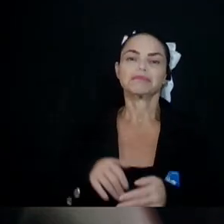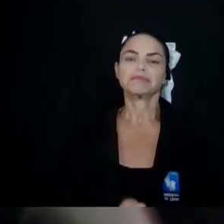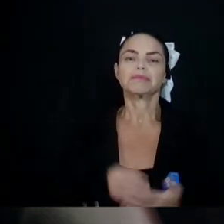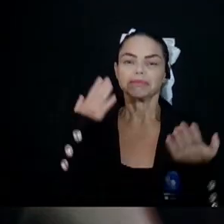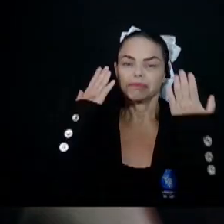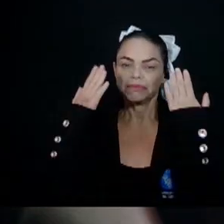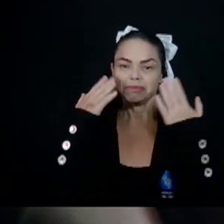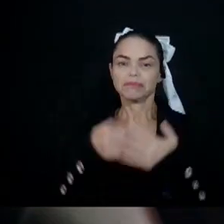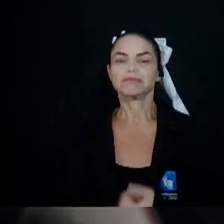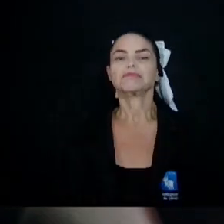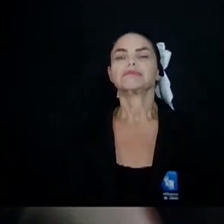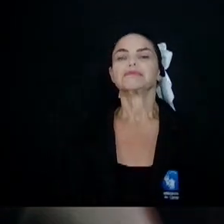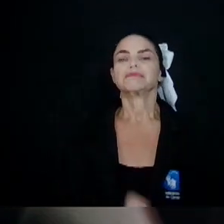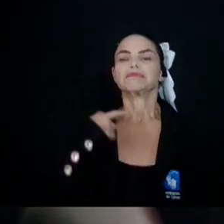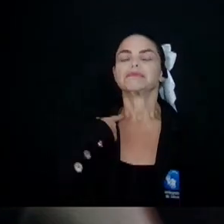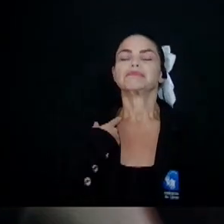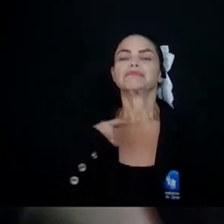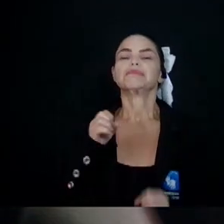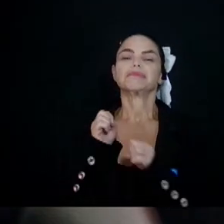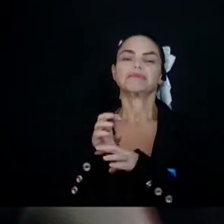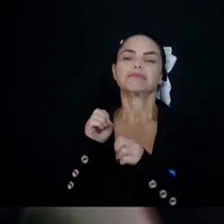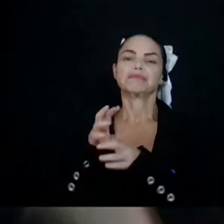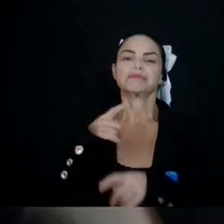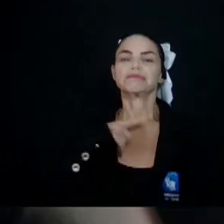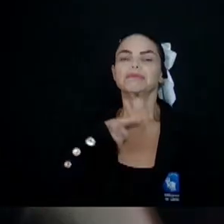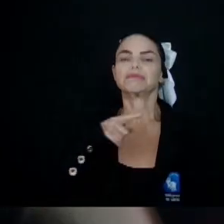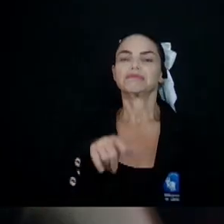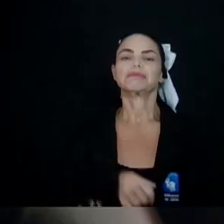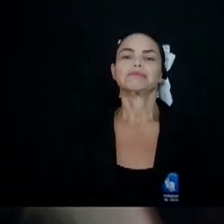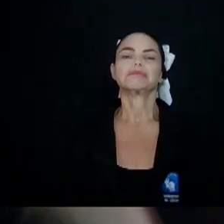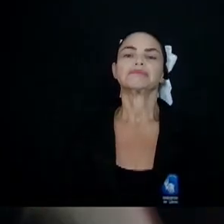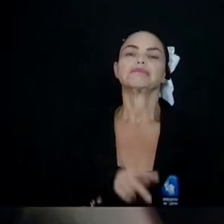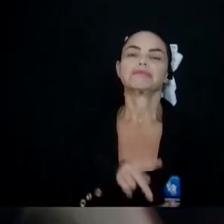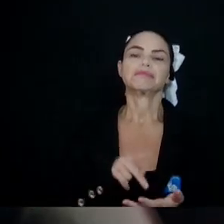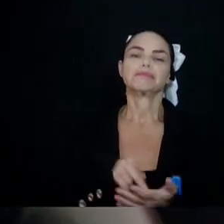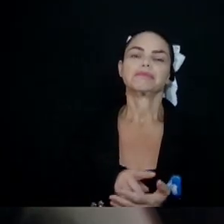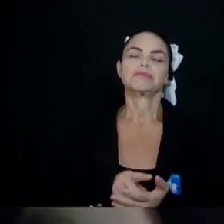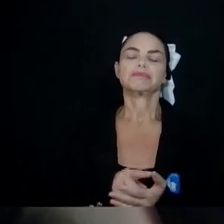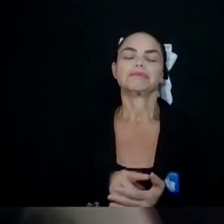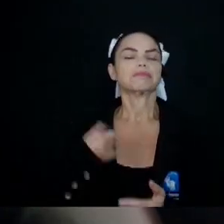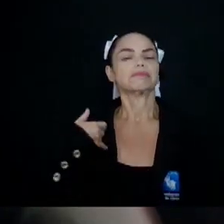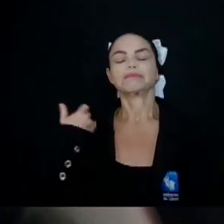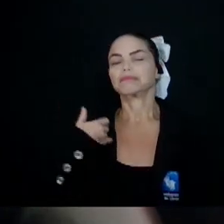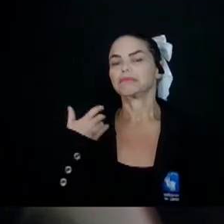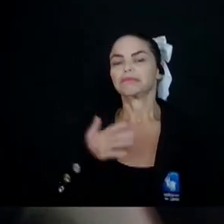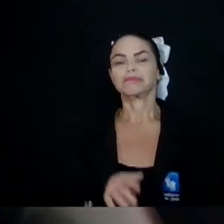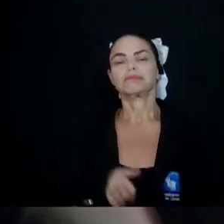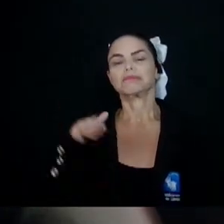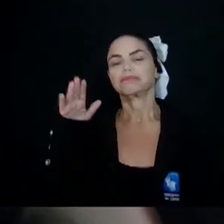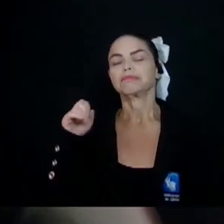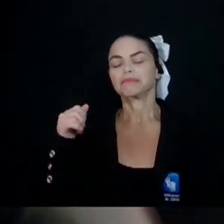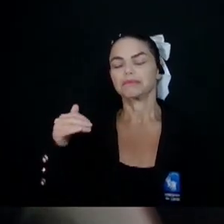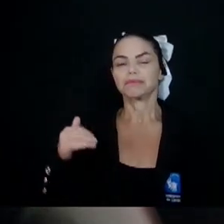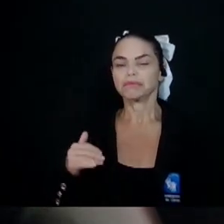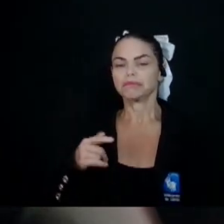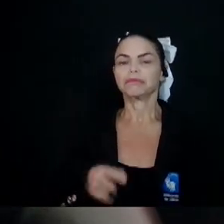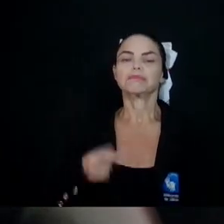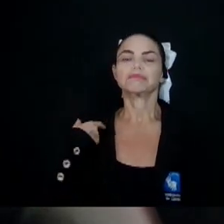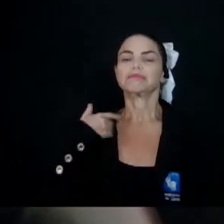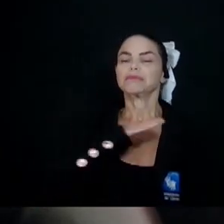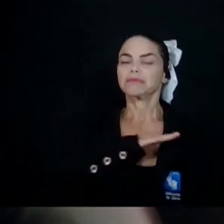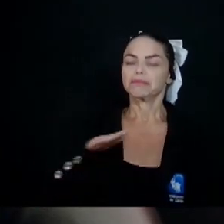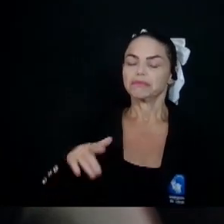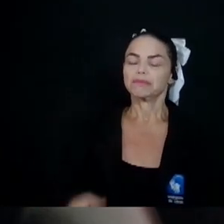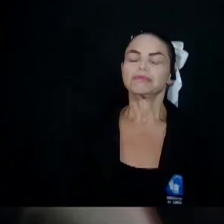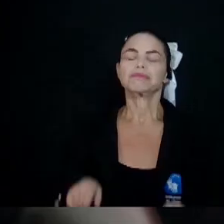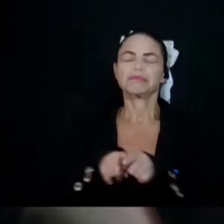que os conteúdos educativos, eles estão ali realmente para faixa etária, nunca é a mais ou a menos para aquela criança. Isso também está